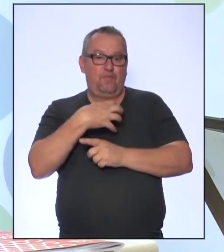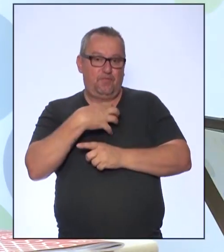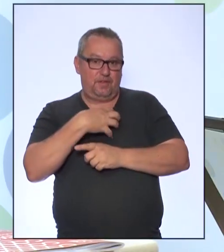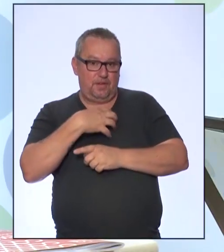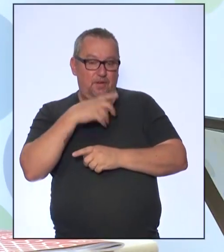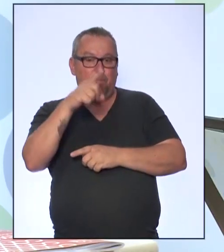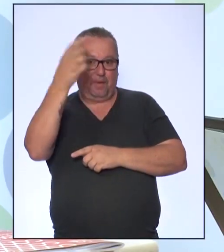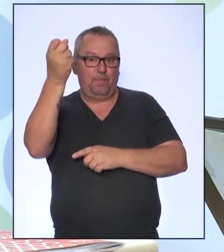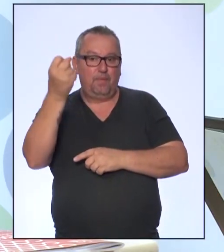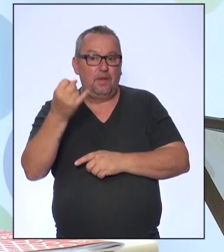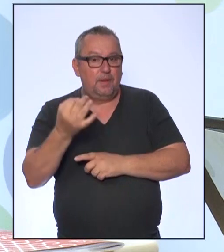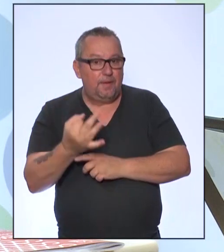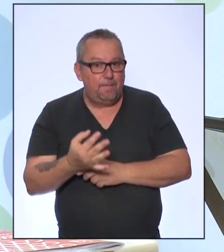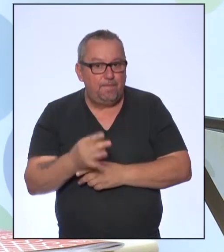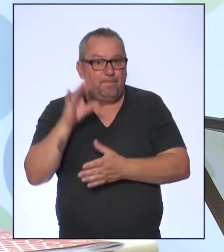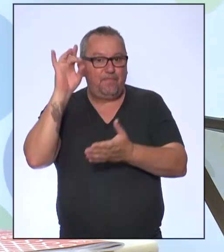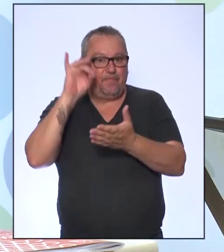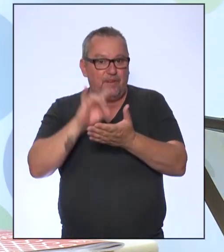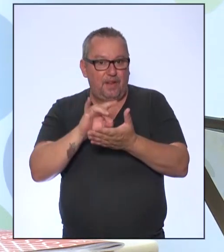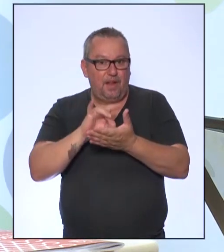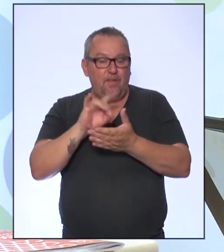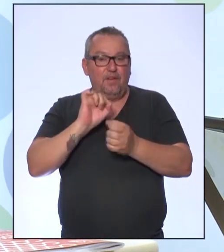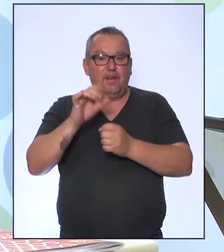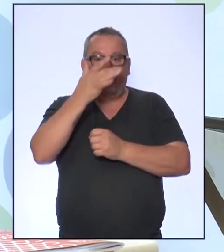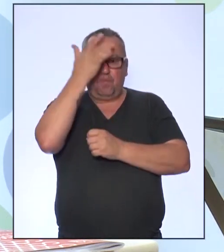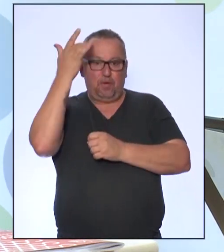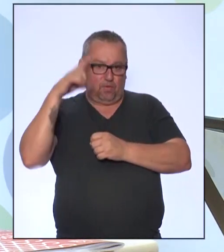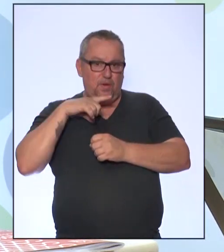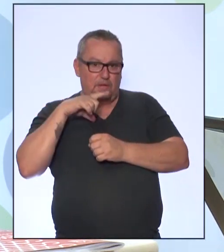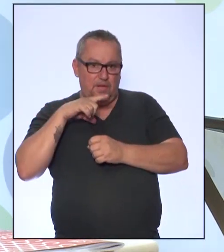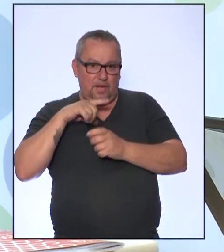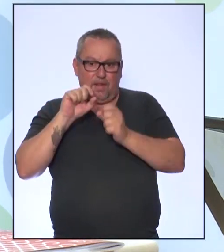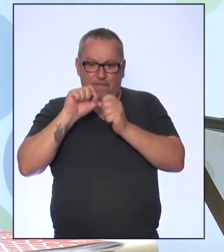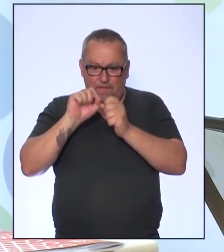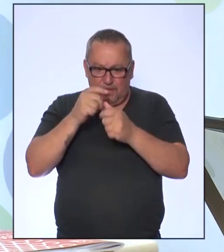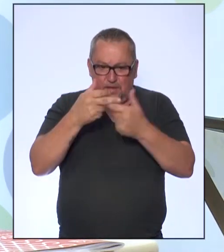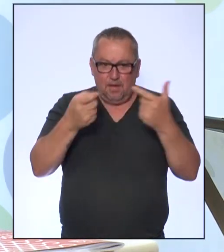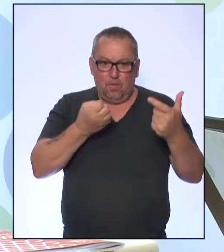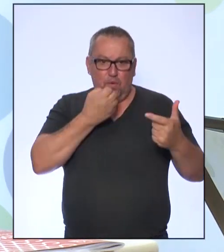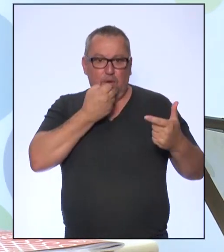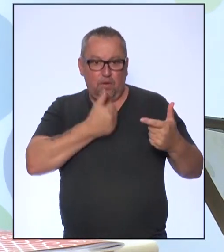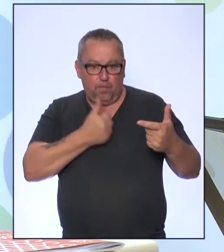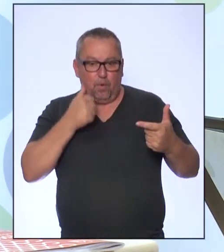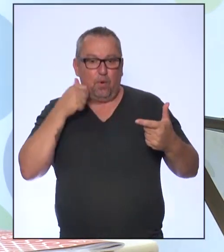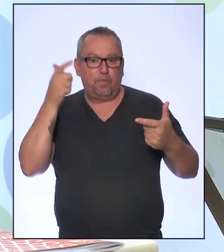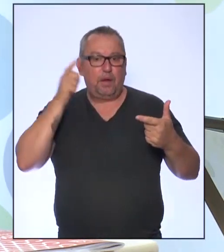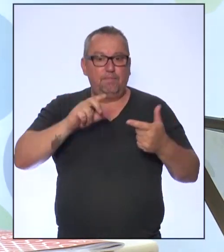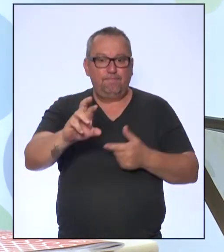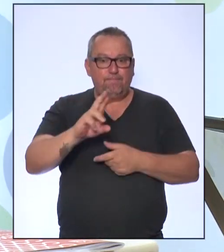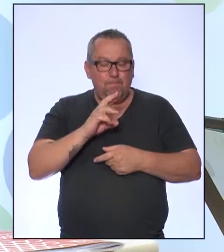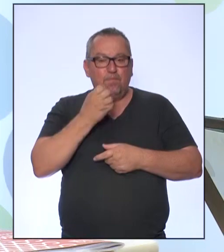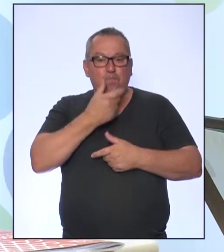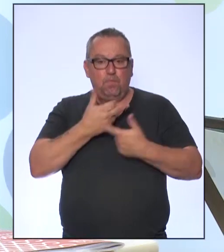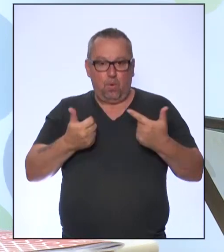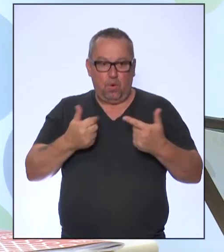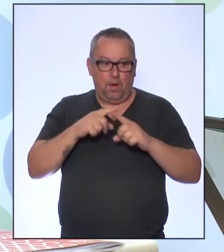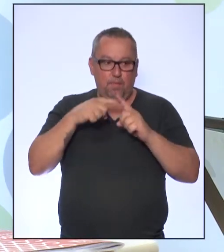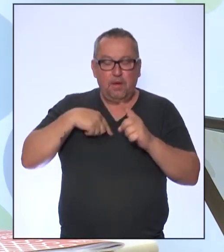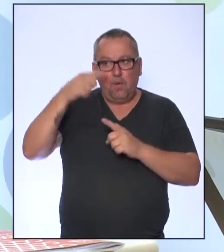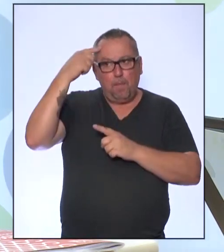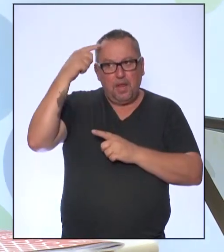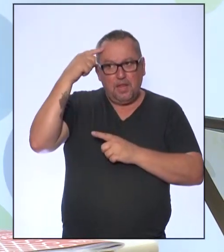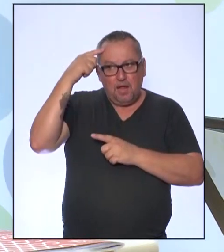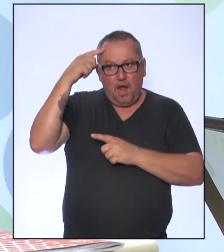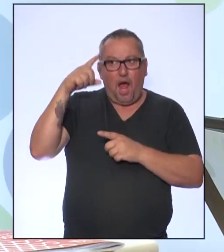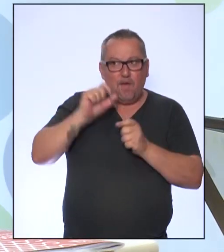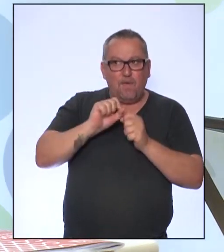para explicar realmente assim que as pessoas têm que plantar para poder colher sempre o bem. Mas você não vai plantar só para em cima disso.